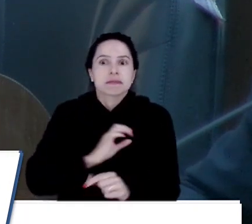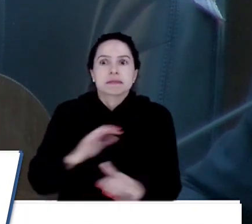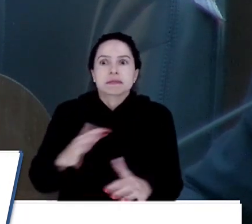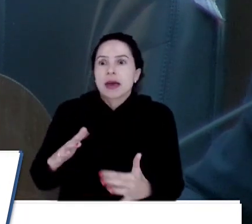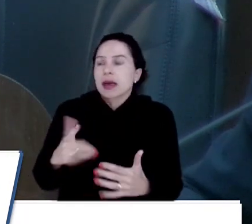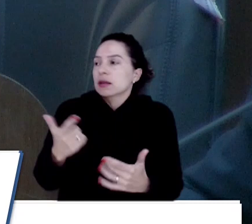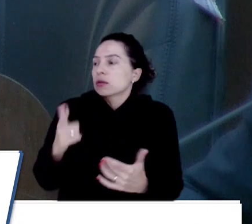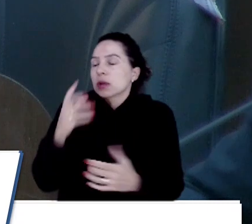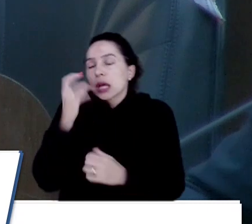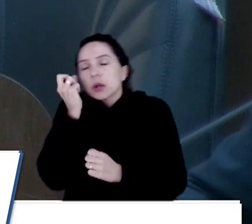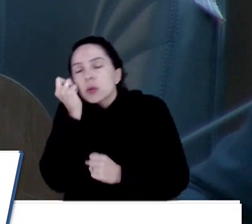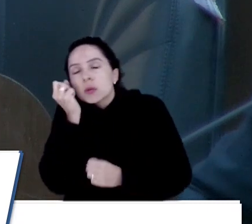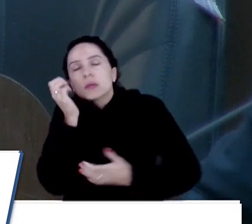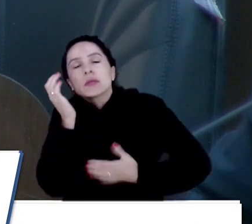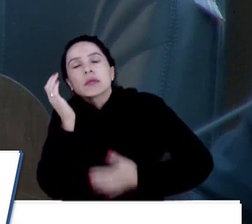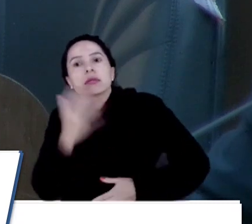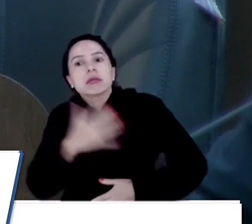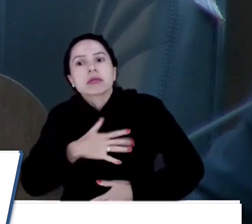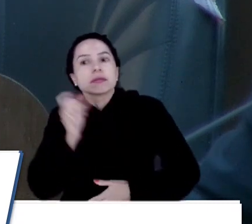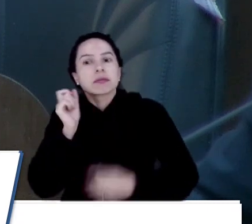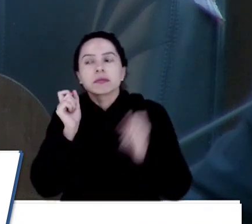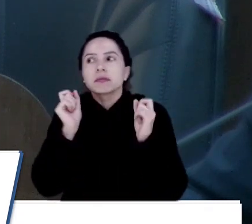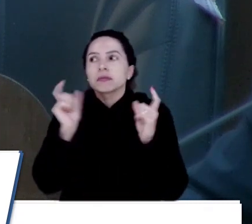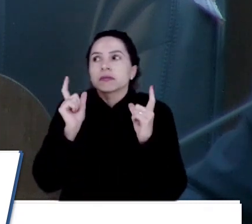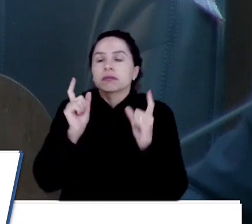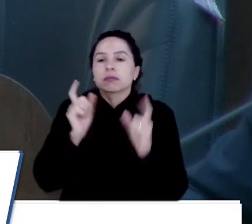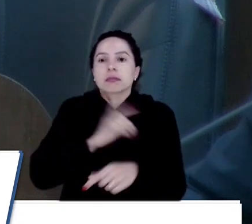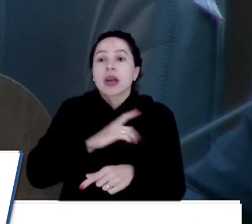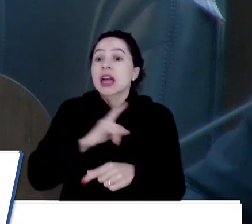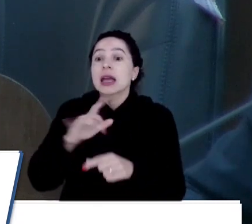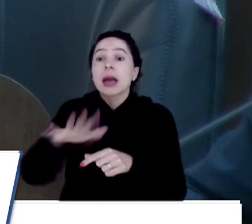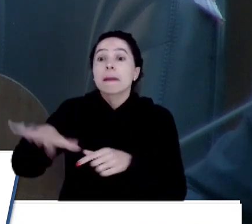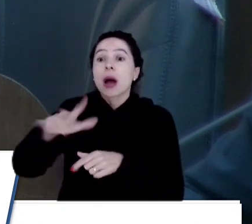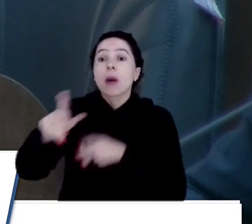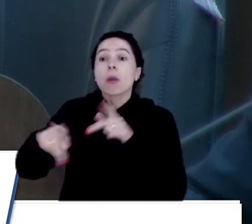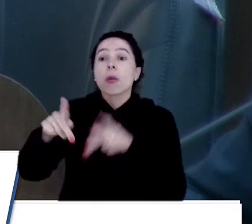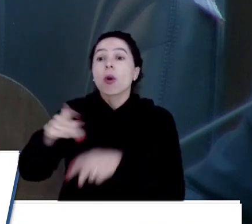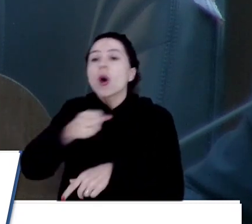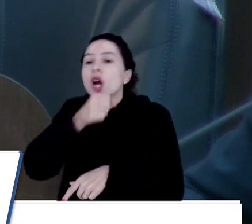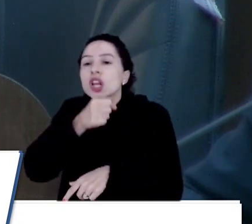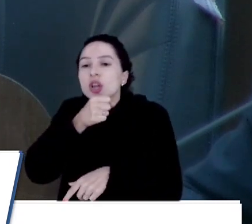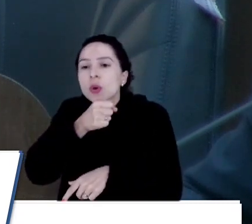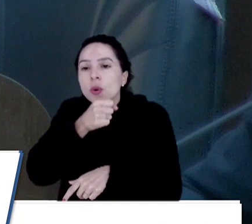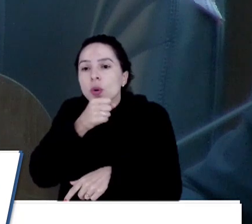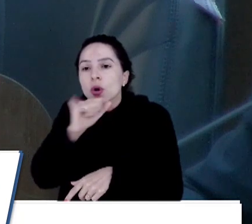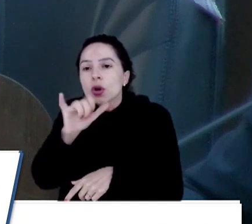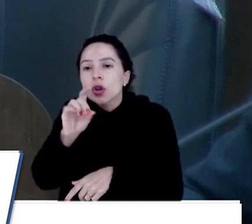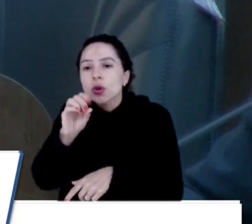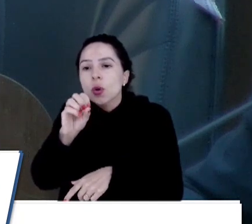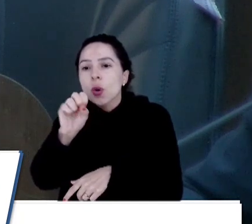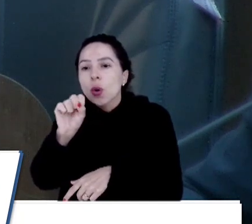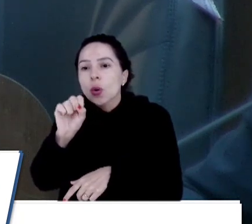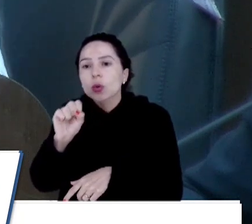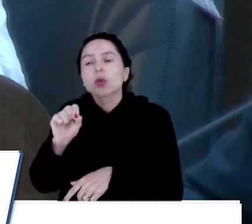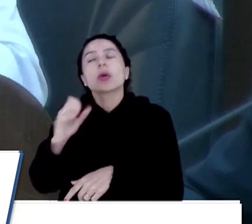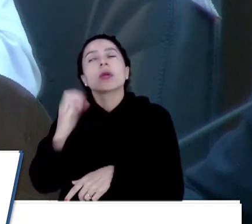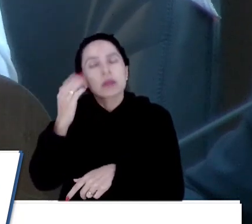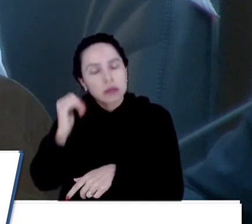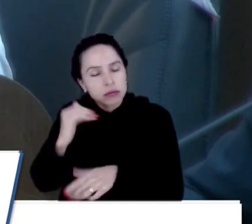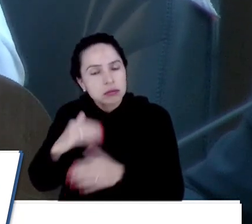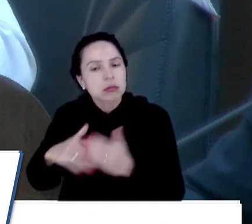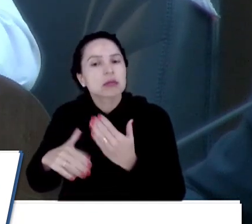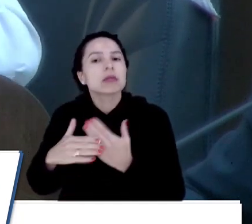está dormindo à noite. E lá é uma população idosa que mora ali. São pessoas idosas do bairro. Nós temos conhecimento de tudo isso. E